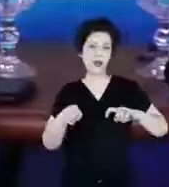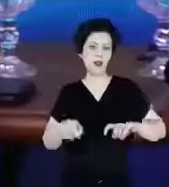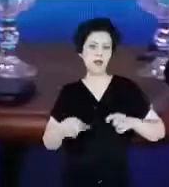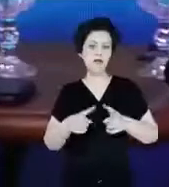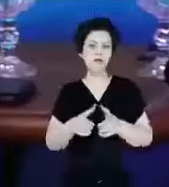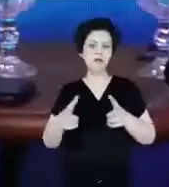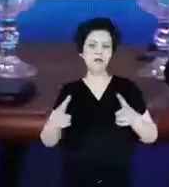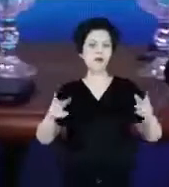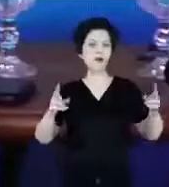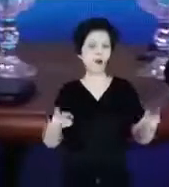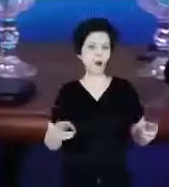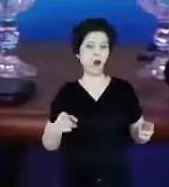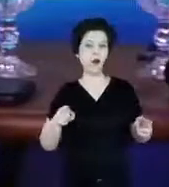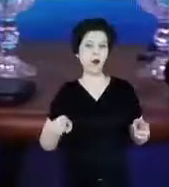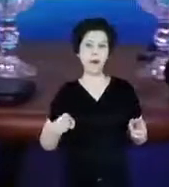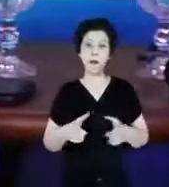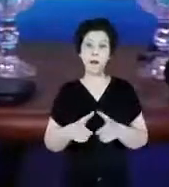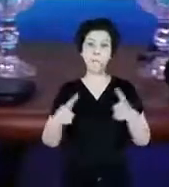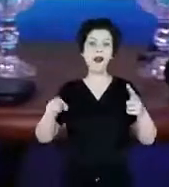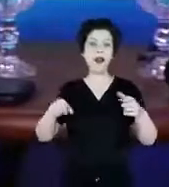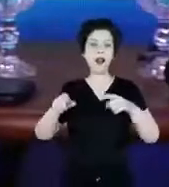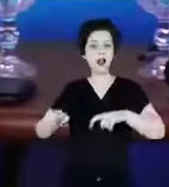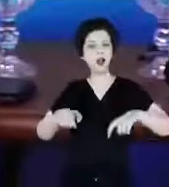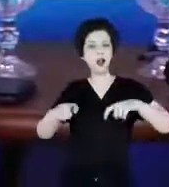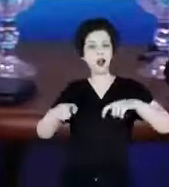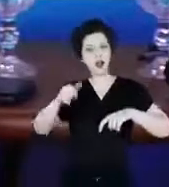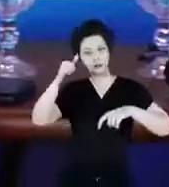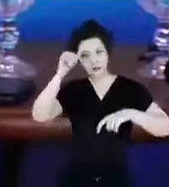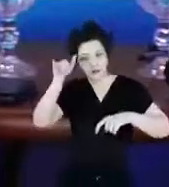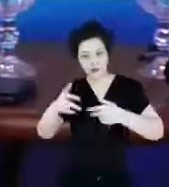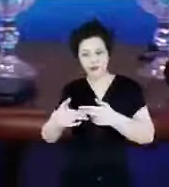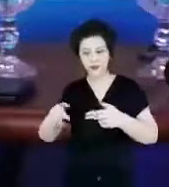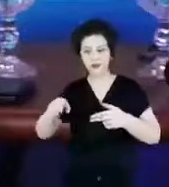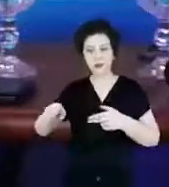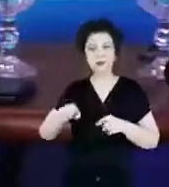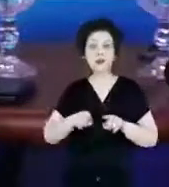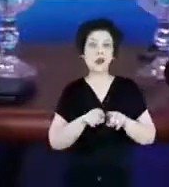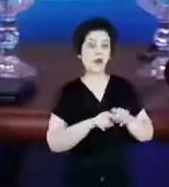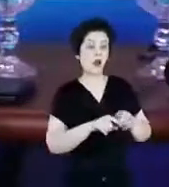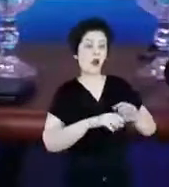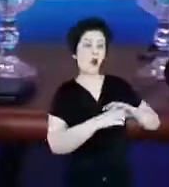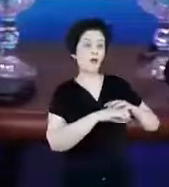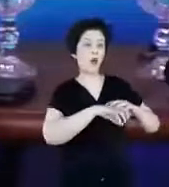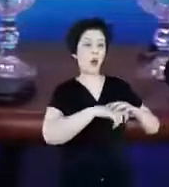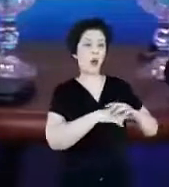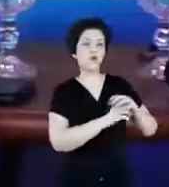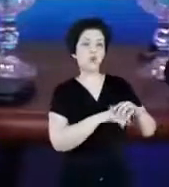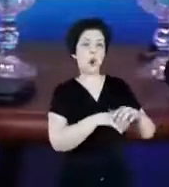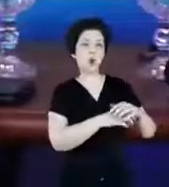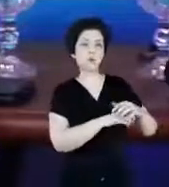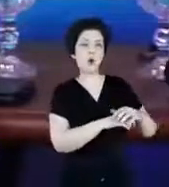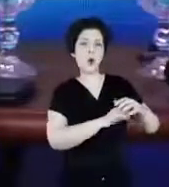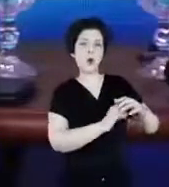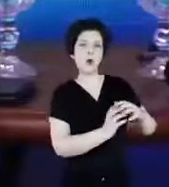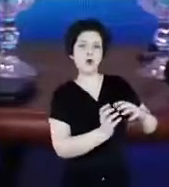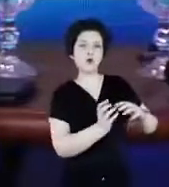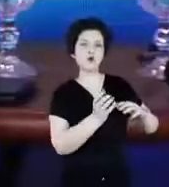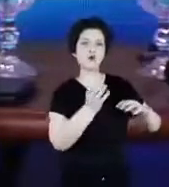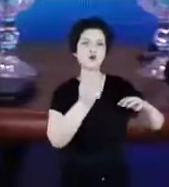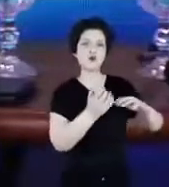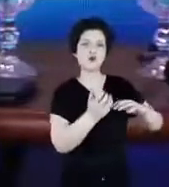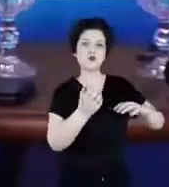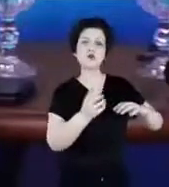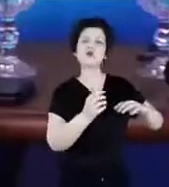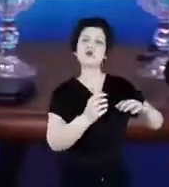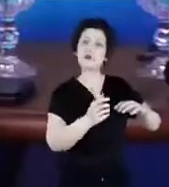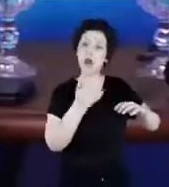a maior força da nossa economia é o agro, e o biogás pode também ainda ter um papel importante, tanto na diminuição